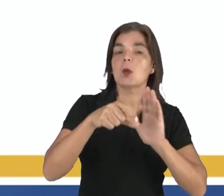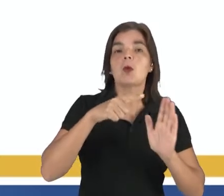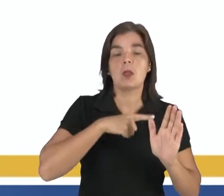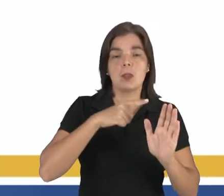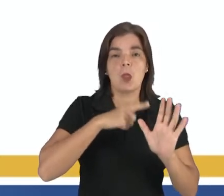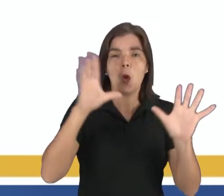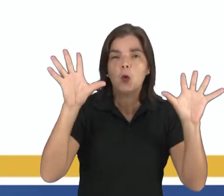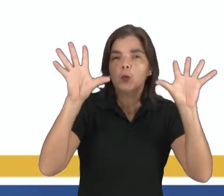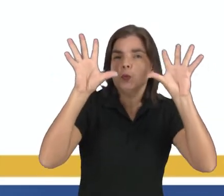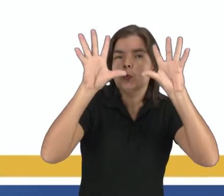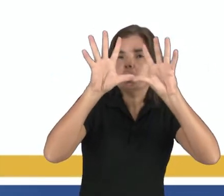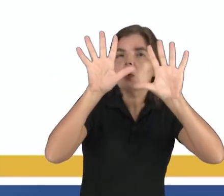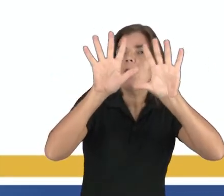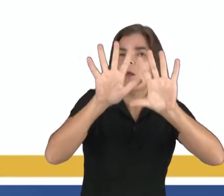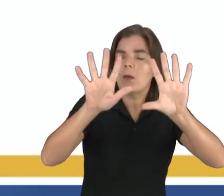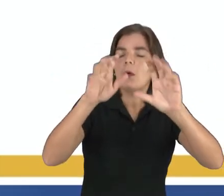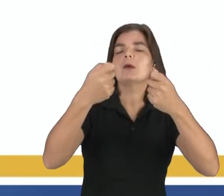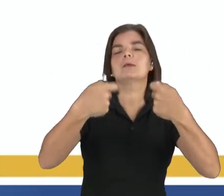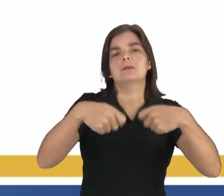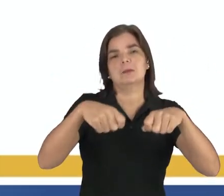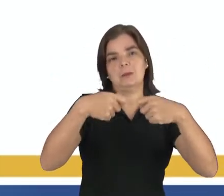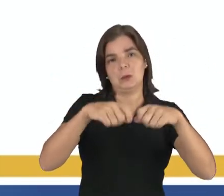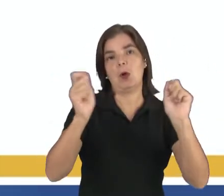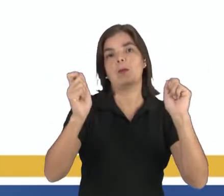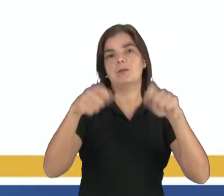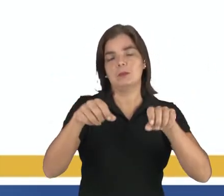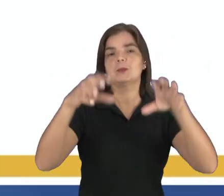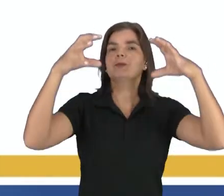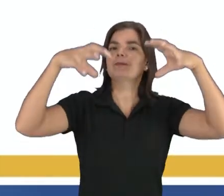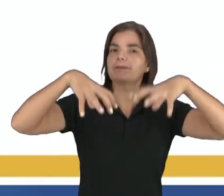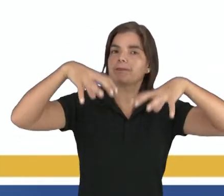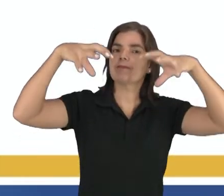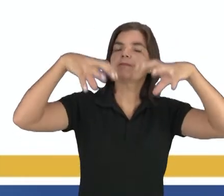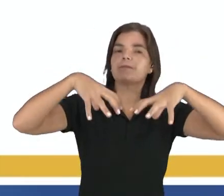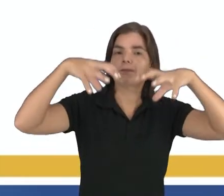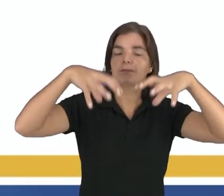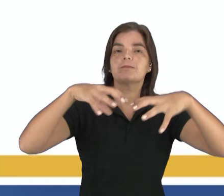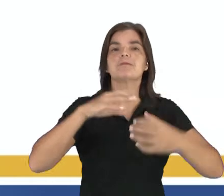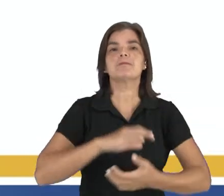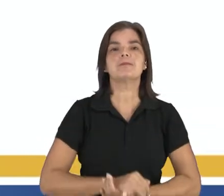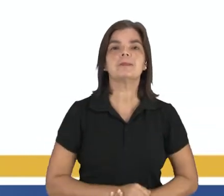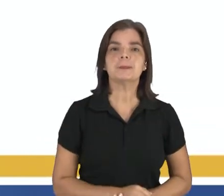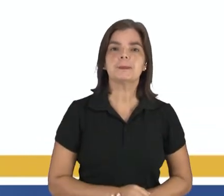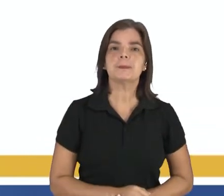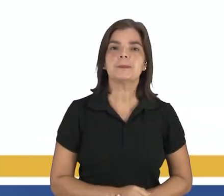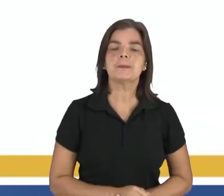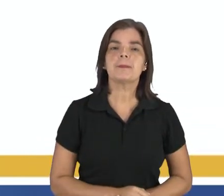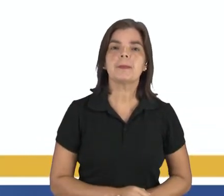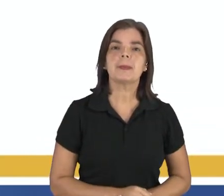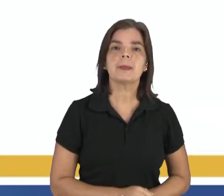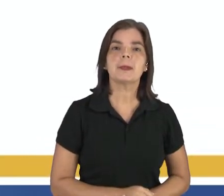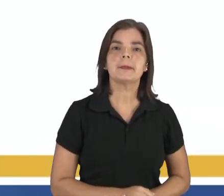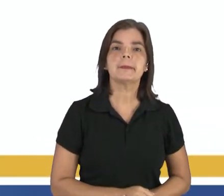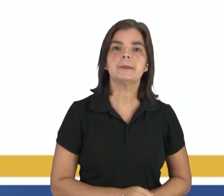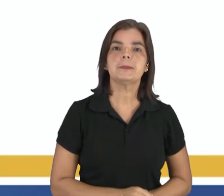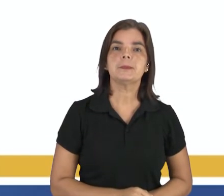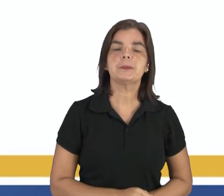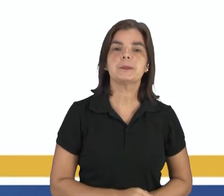o tempo está nublado é provável, a probabilidade de chuva é bem maior.